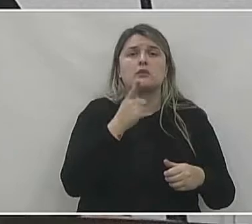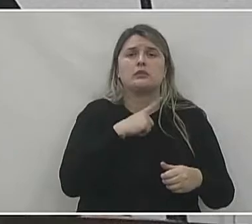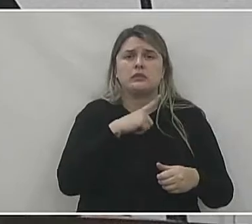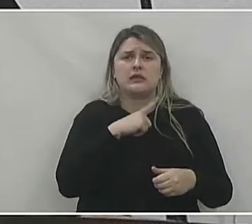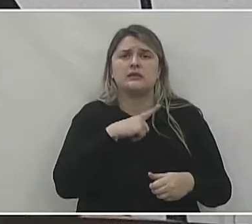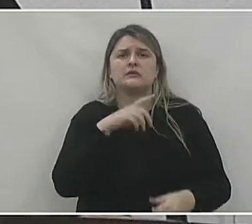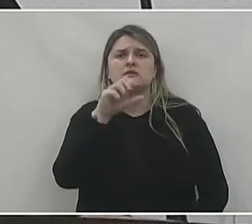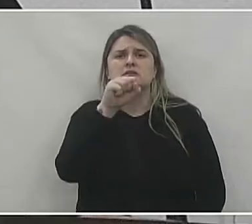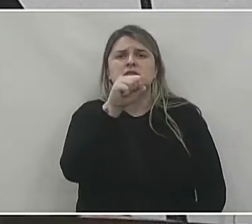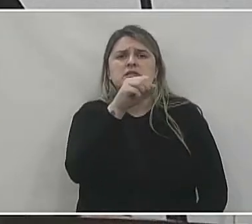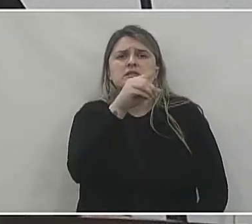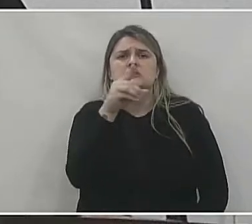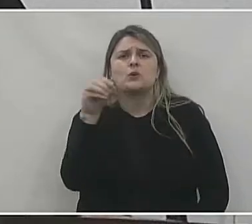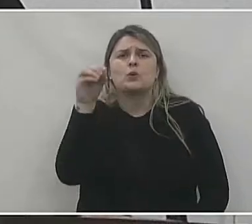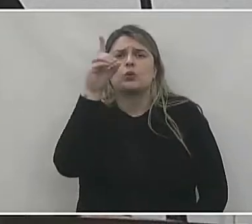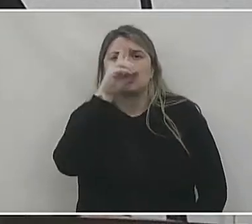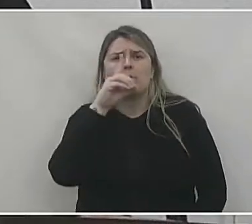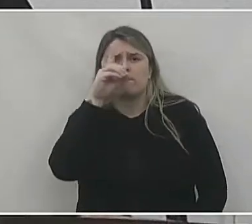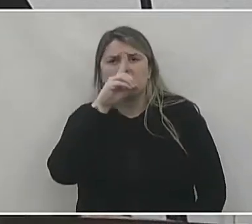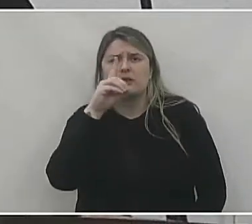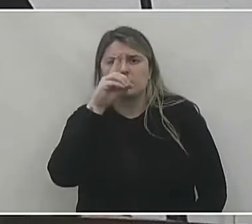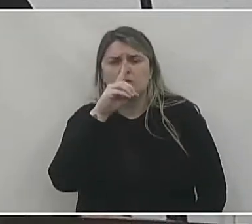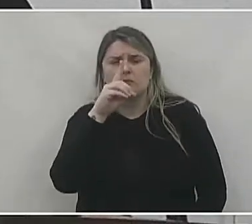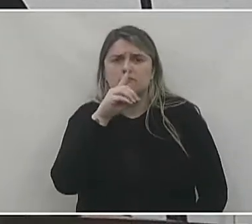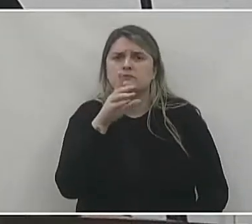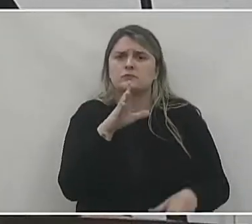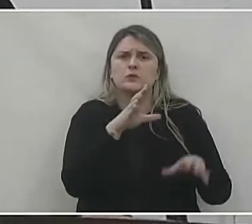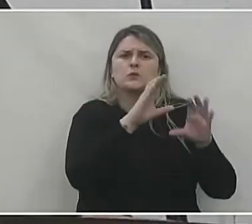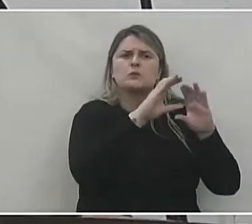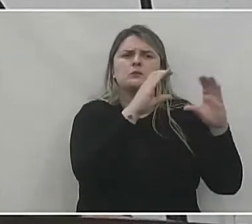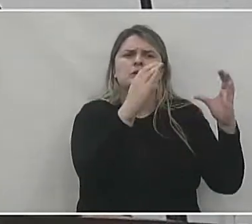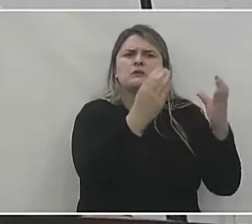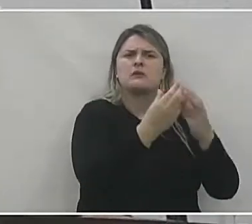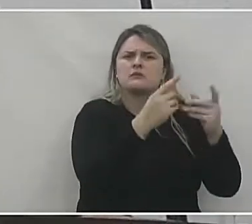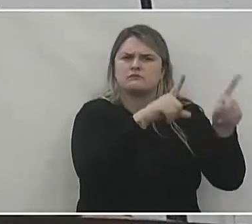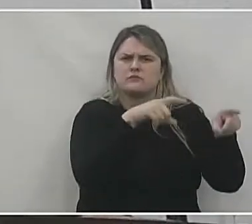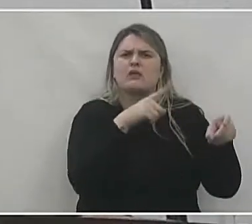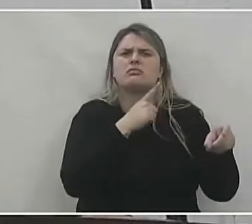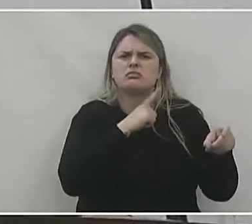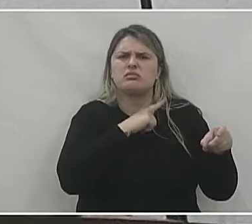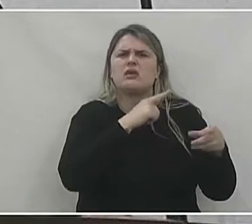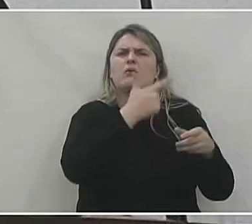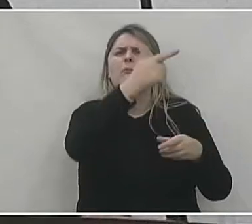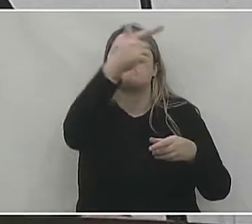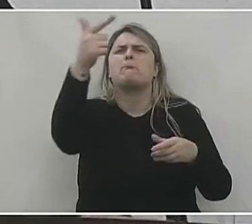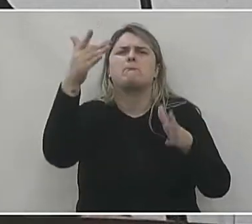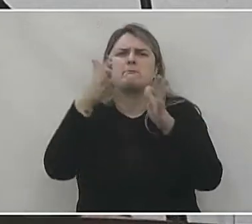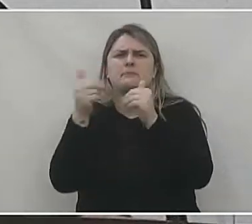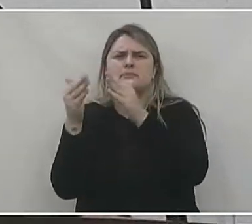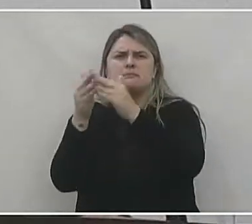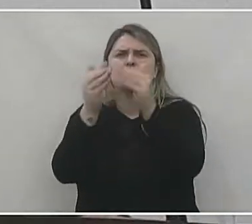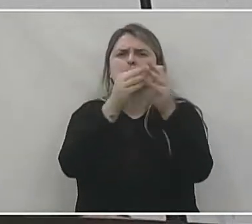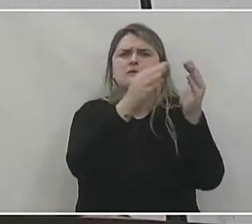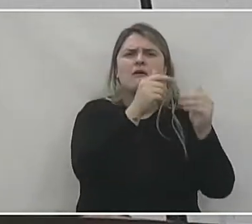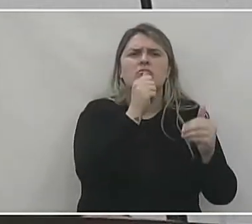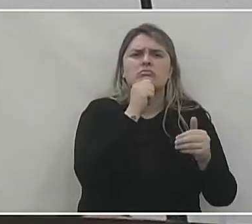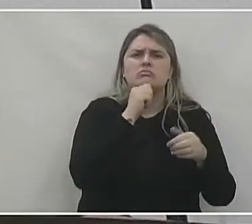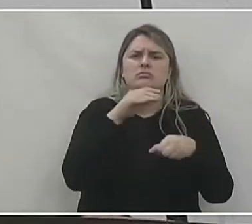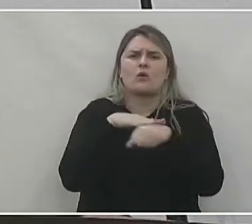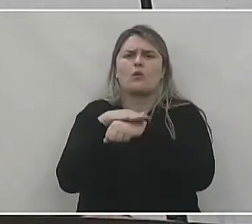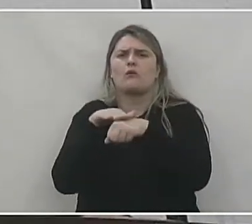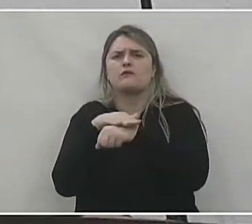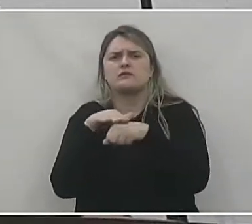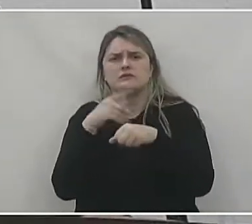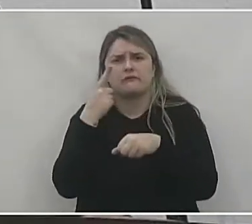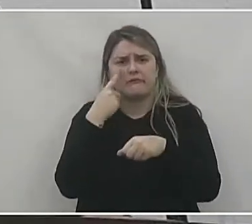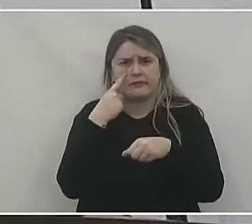Domingos, né? Nem sei se é do São Domingos. É para uma comunidade do interior, não vou... São vários pedidos, então a gente está conversando ainda para... Mas